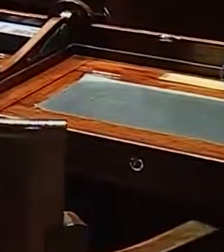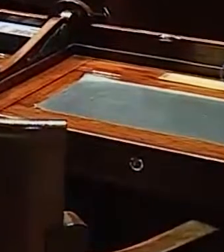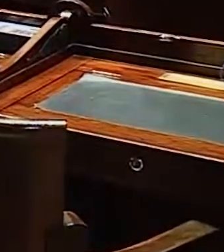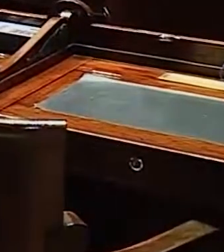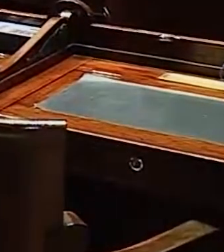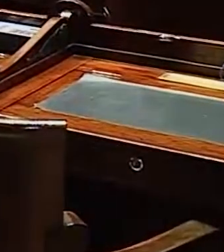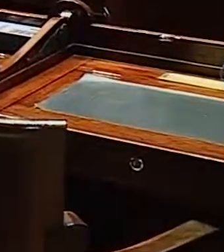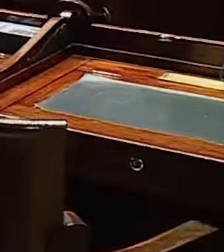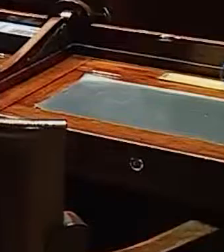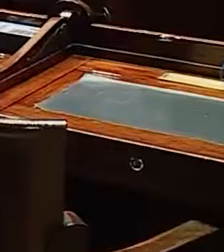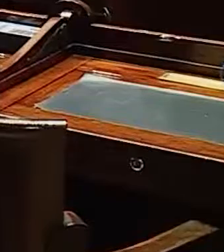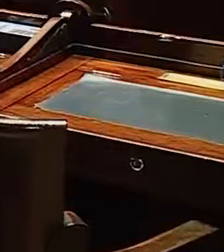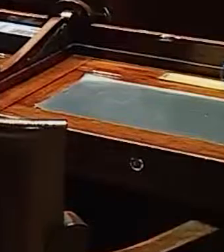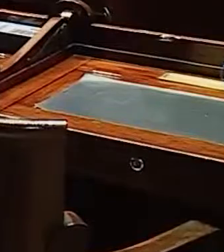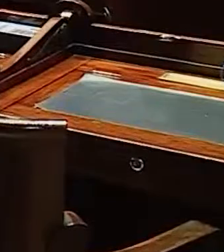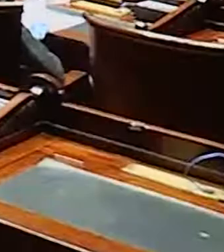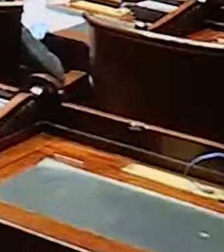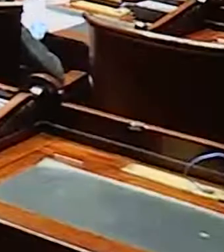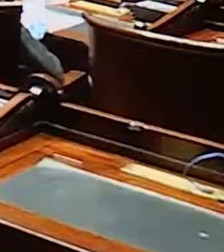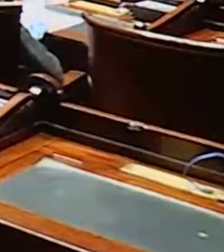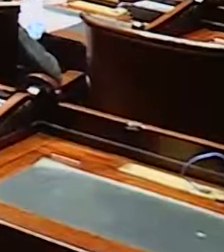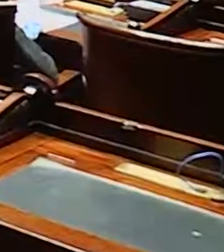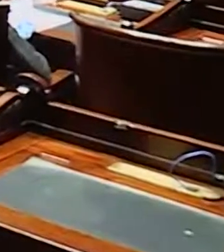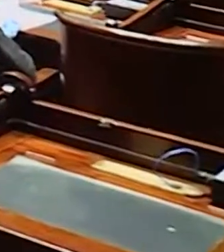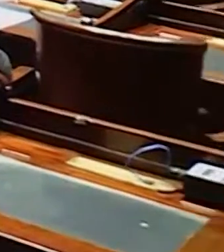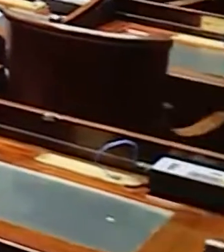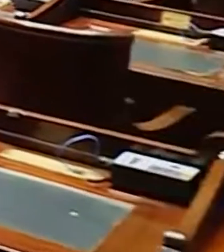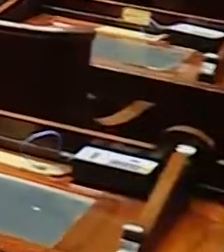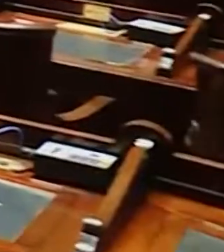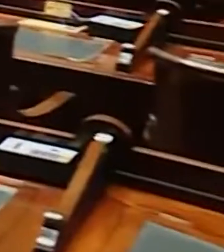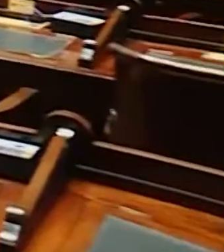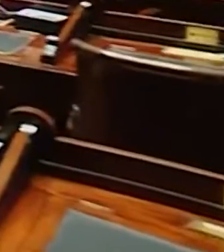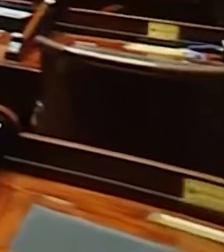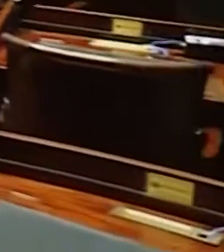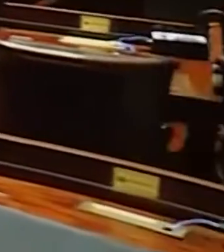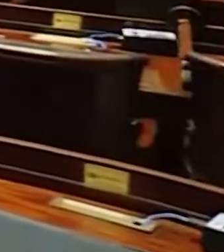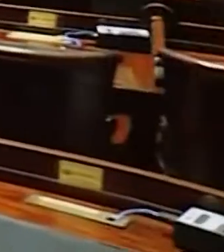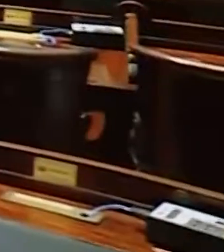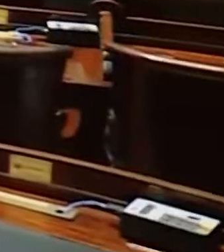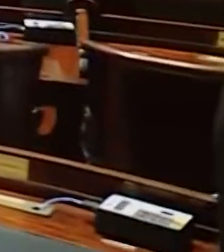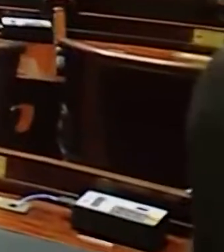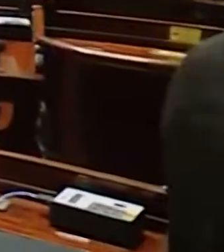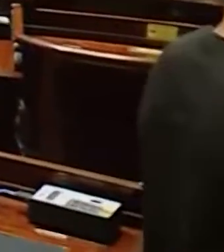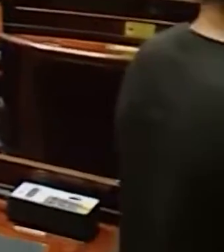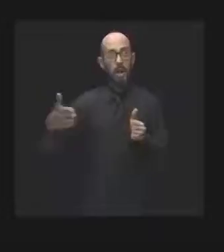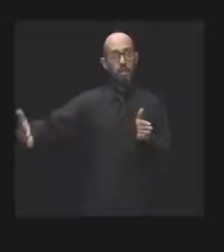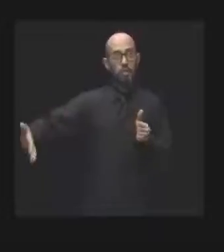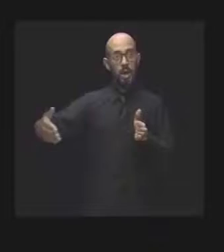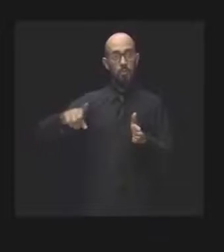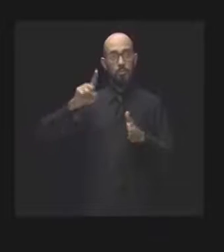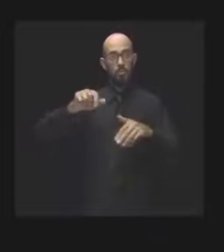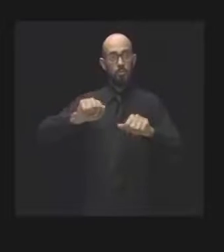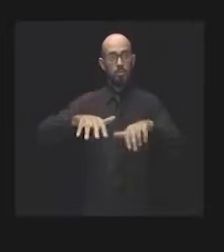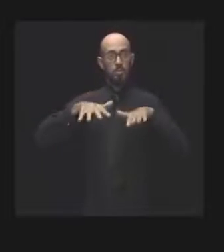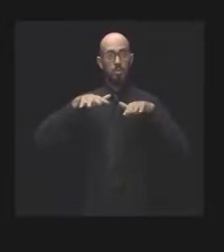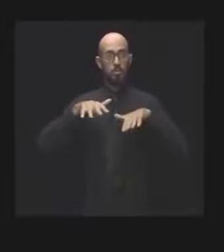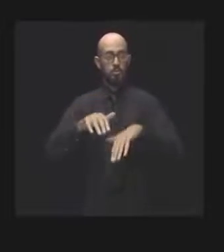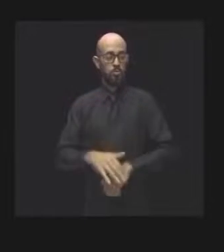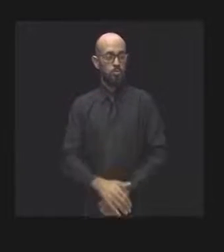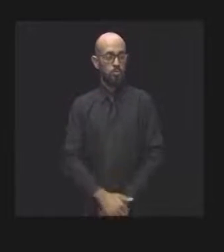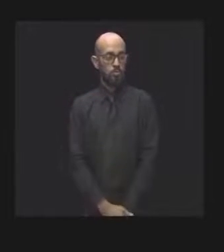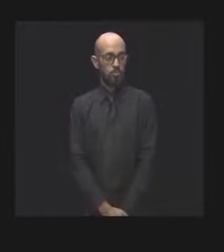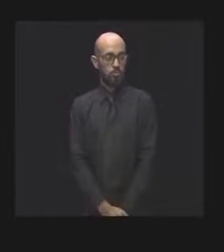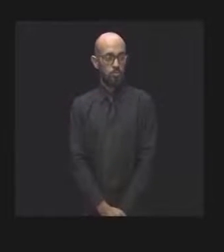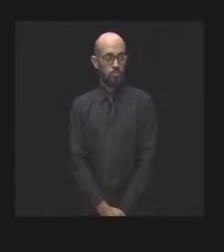beneficia a eles pessoalmente foram aprovados também segunda discussão o projeto dos vereadores Carlos Caiado e